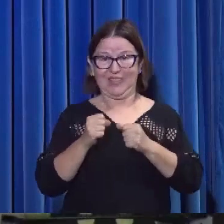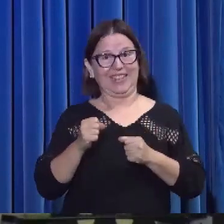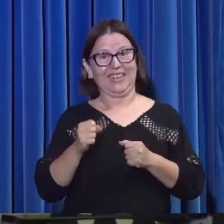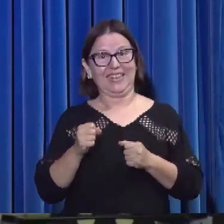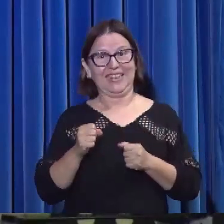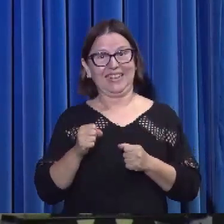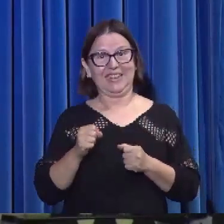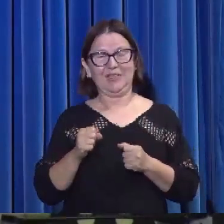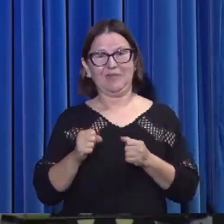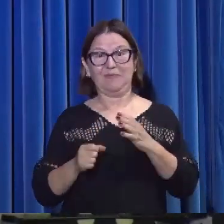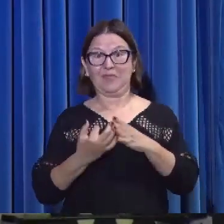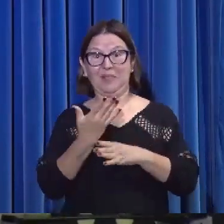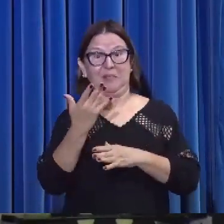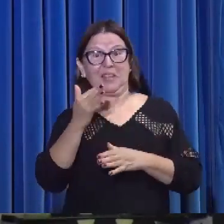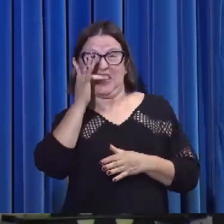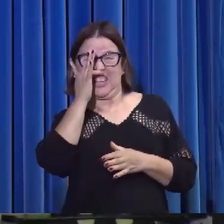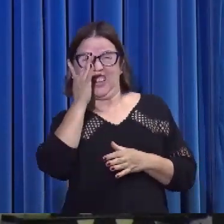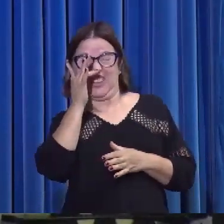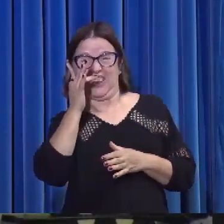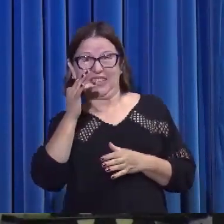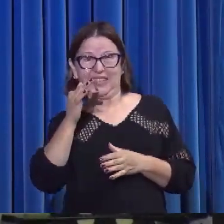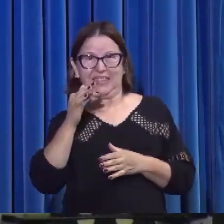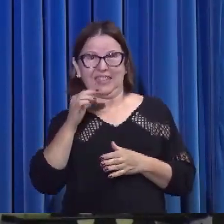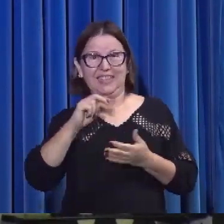dizer para você, acorda,